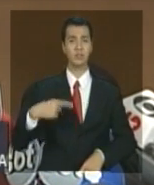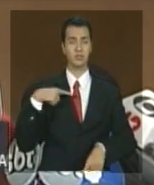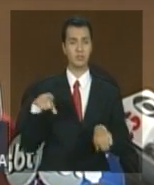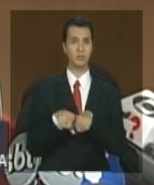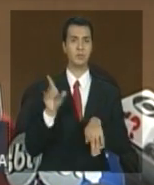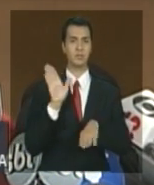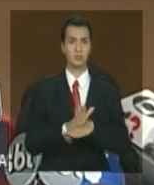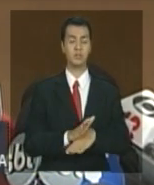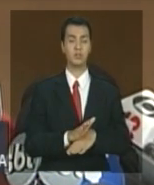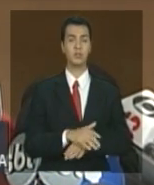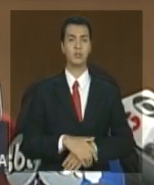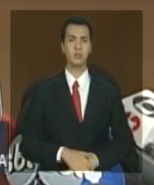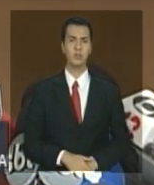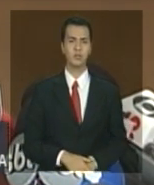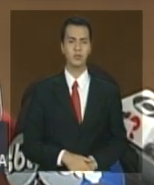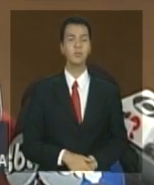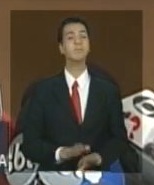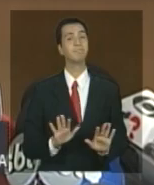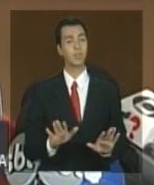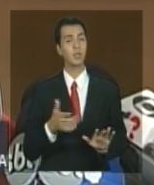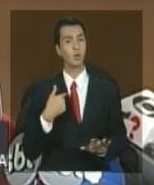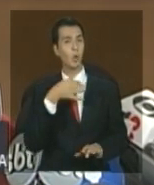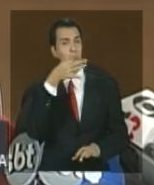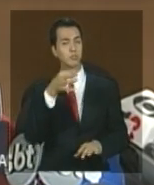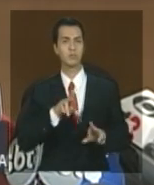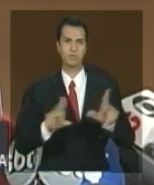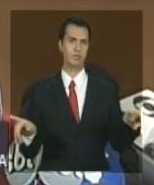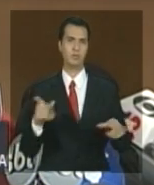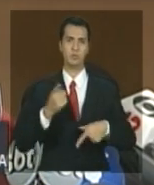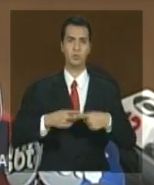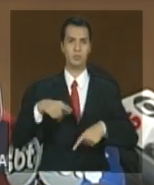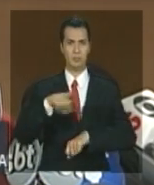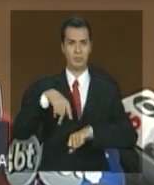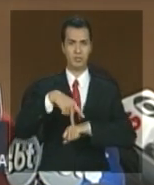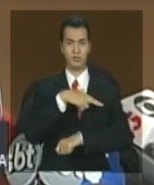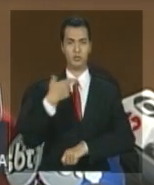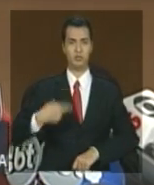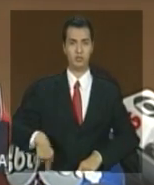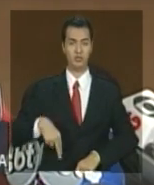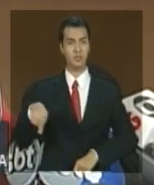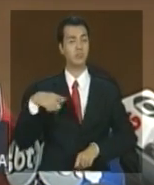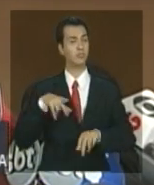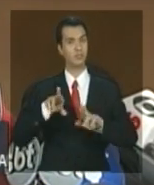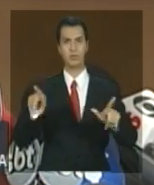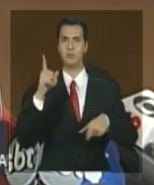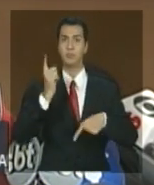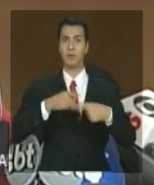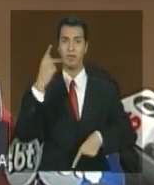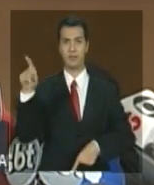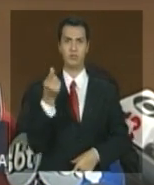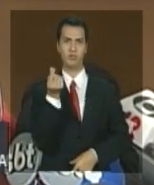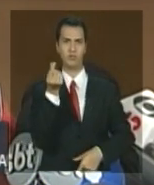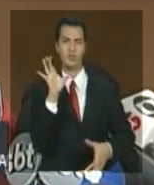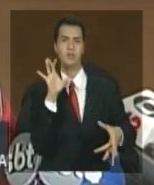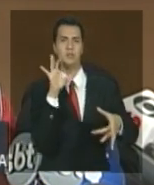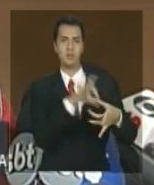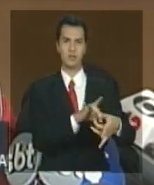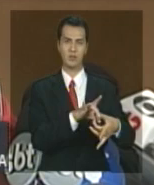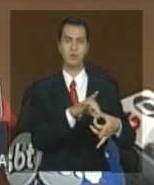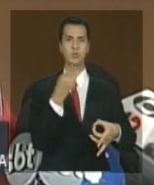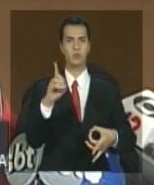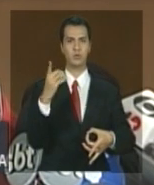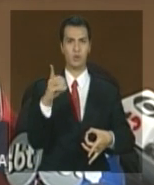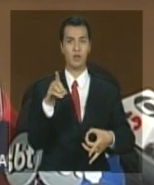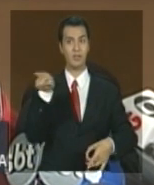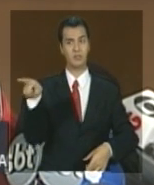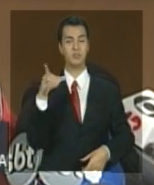que é diferente. A contribuição da China é diferente, até porque a China atrelou sua moeda ao dólar, né? A moeda chinesa varia